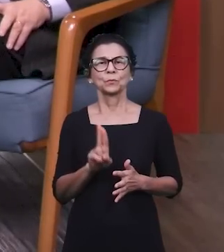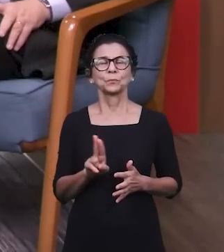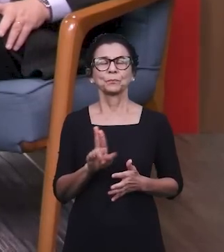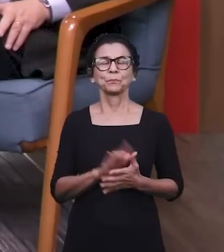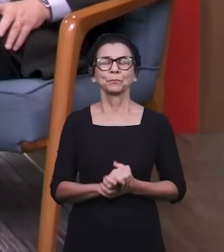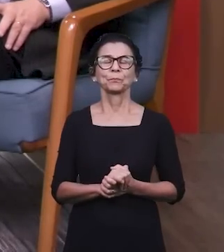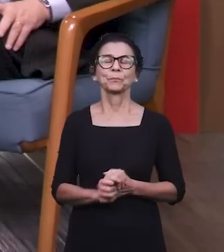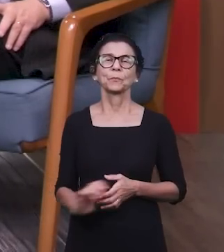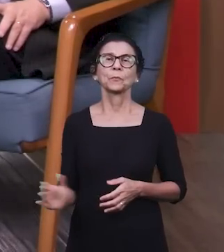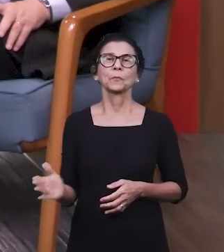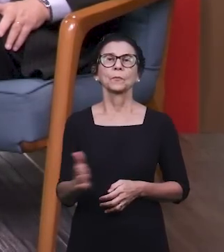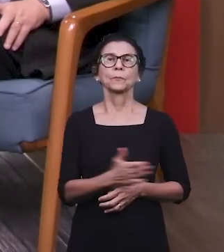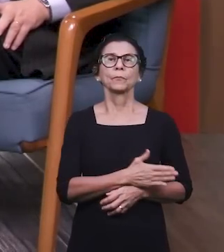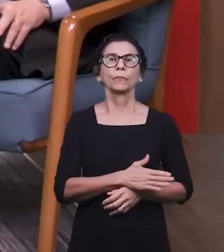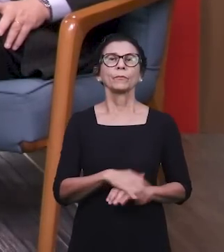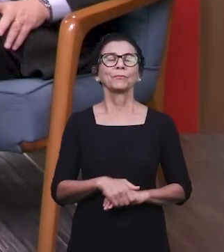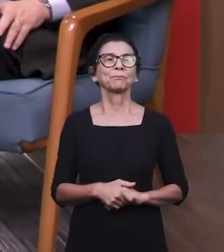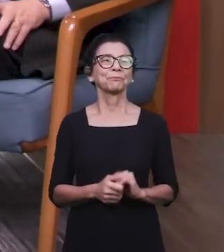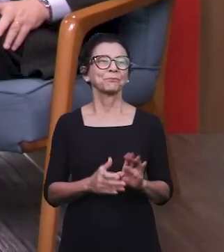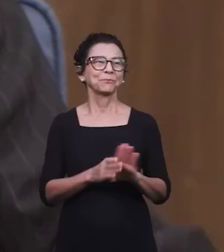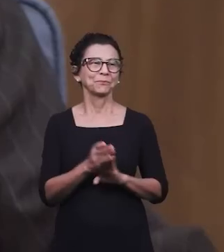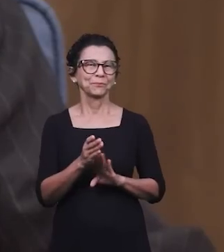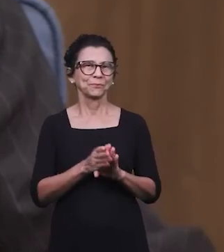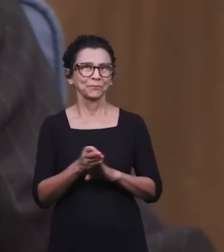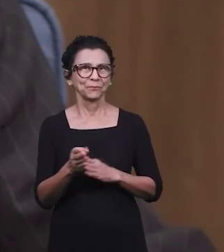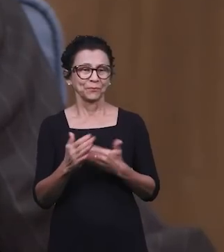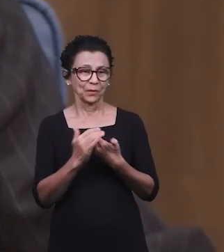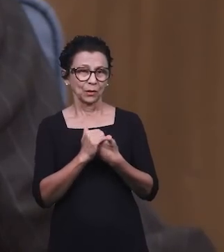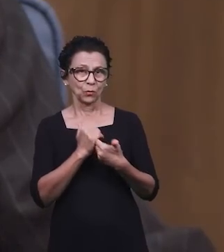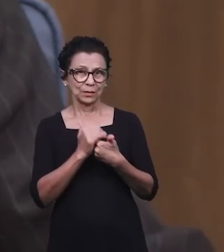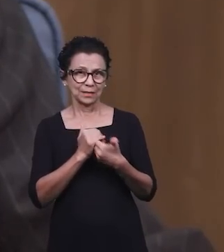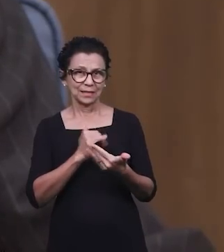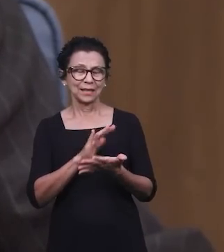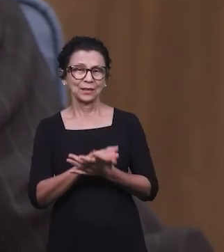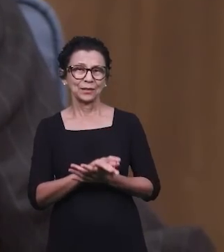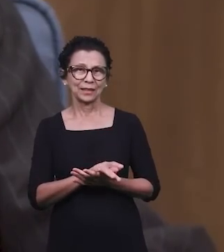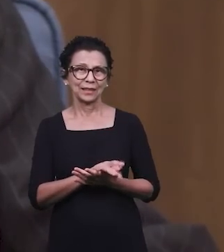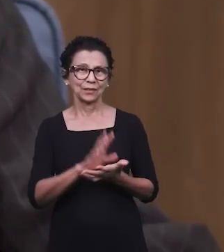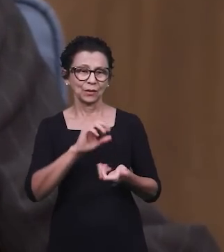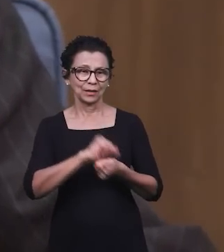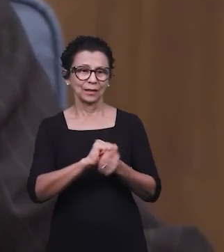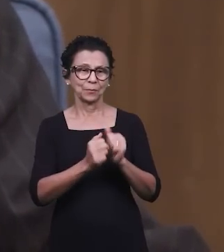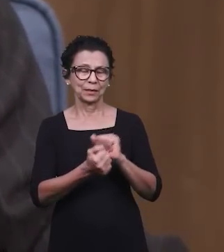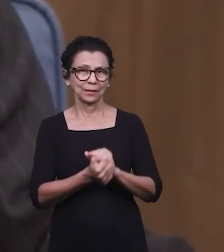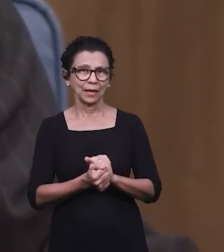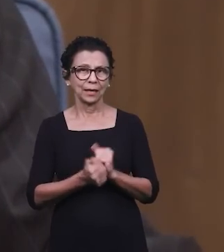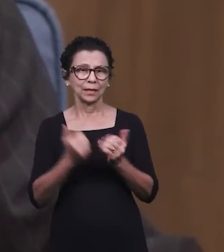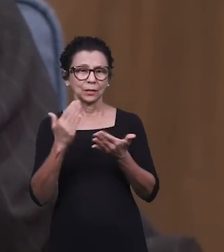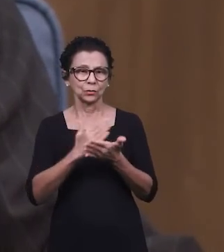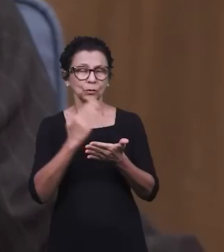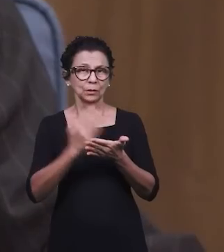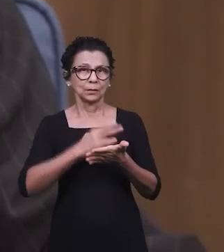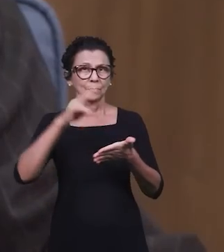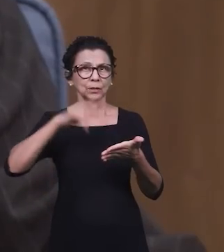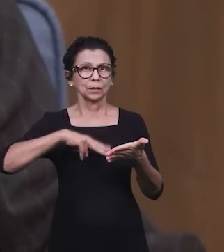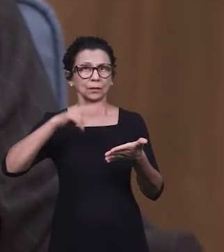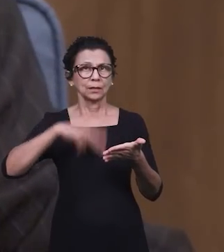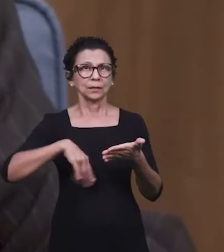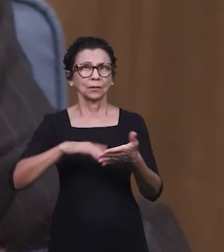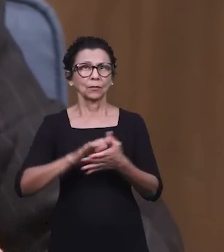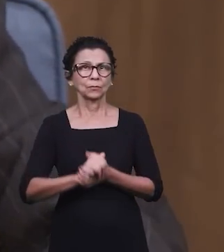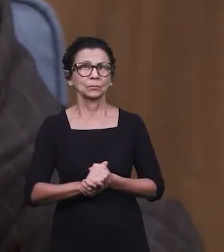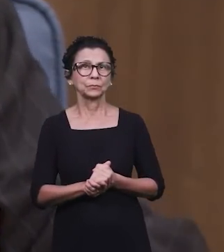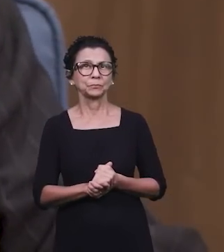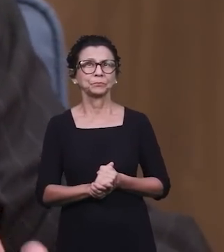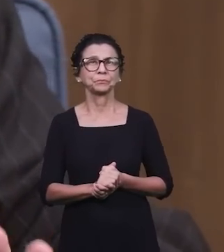um conselho que eu adotei de uma literatura que eu li sobre isso. Ele falou, antes de você